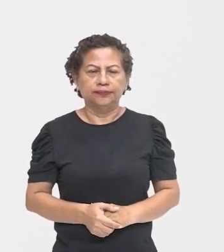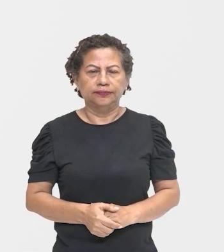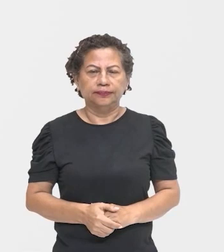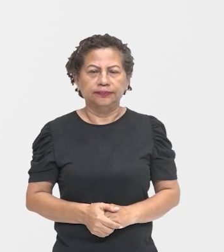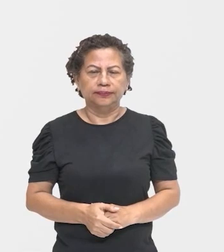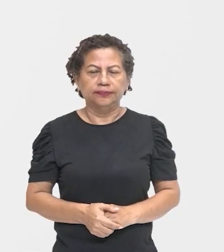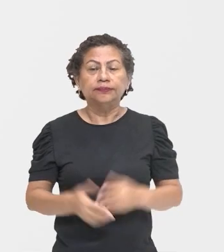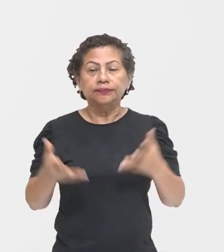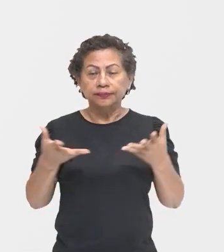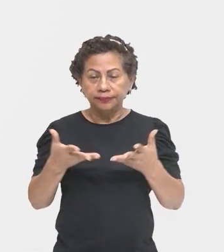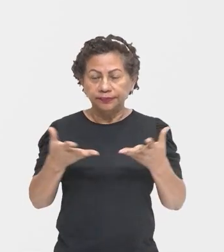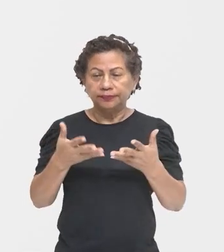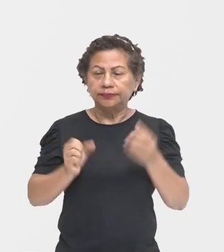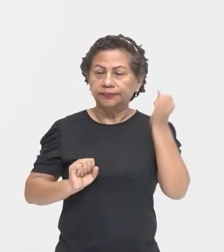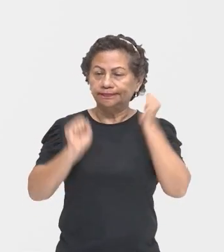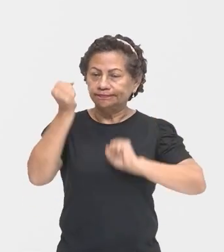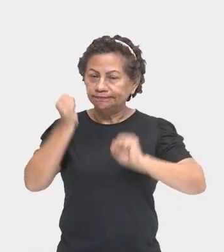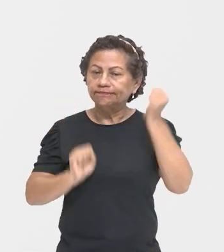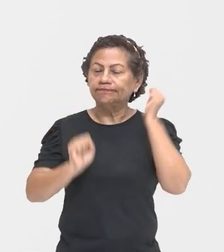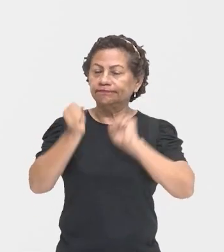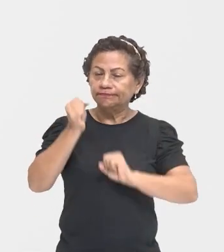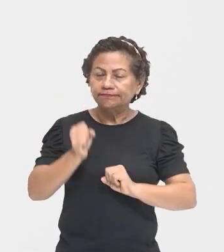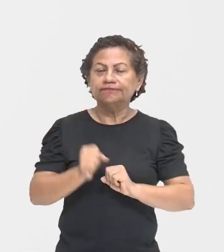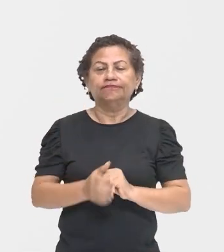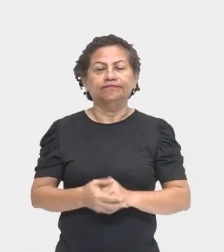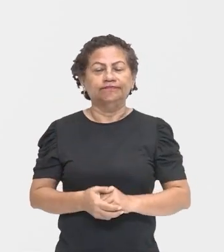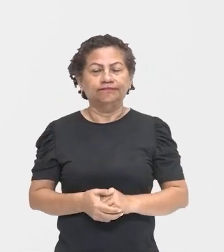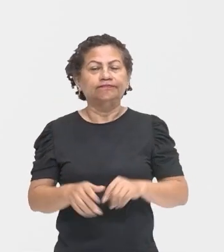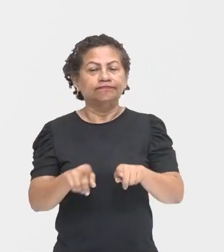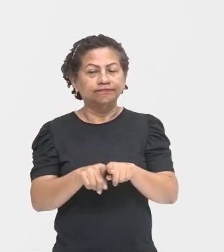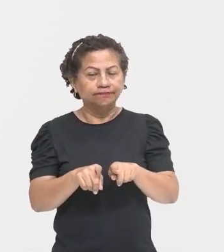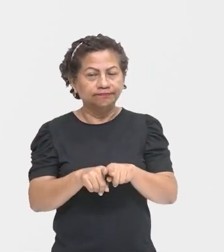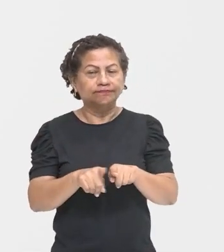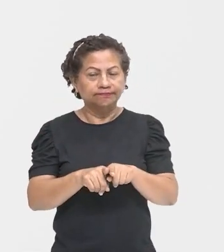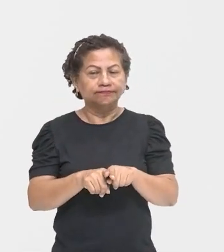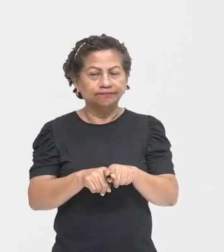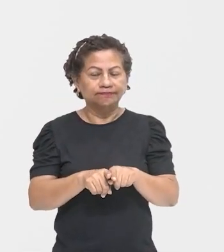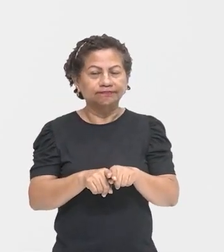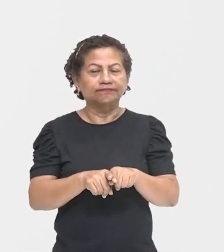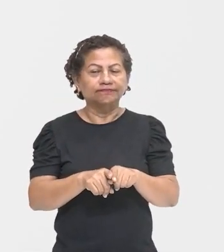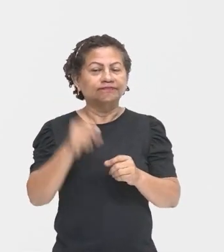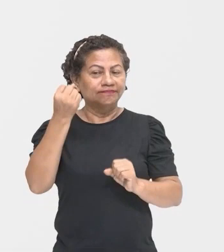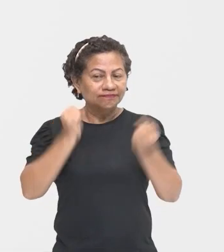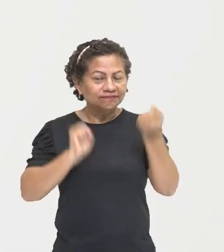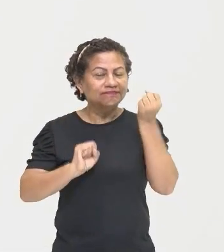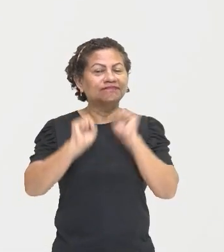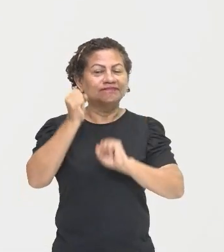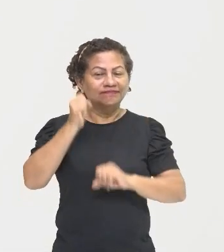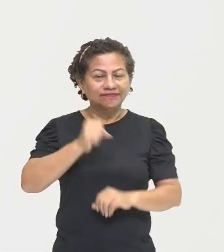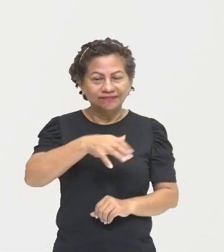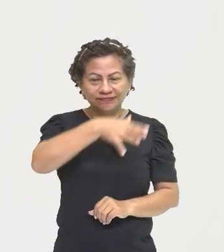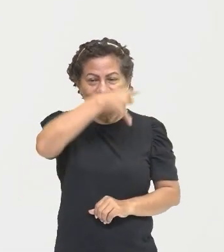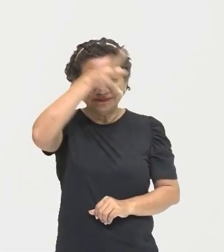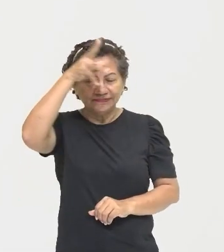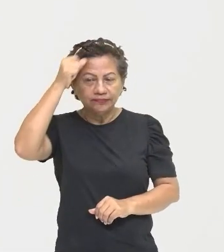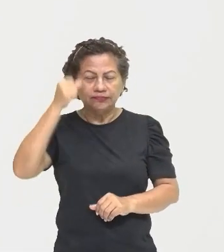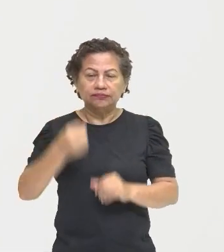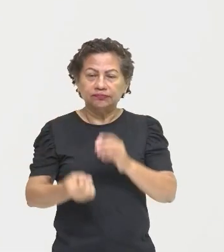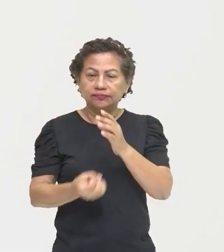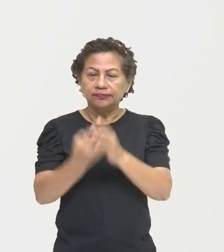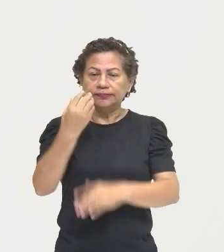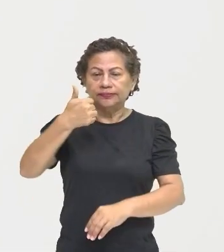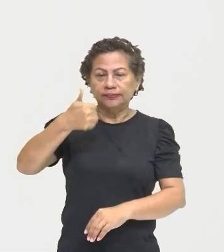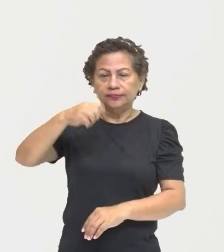atividade industrial e enfatizando, o polo industrial de Manaus, criado lá na década de 60,